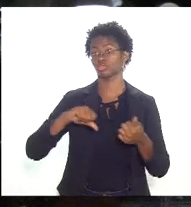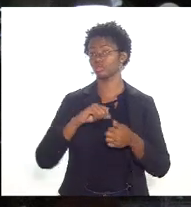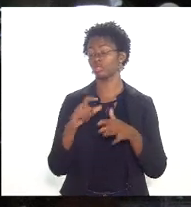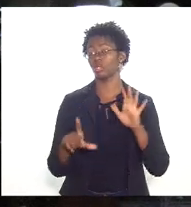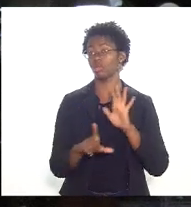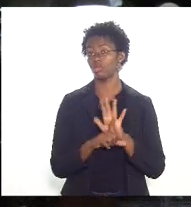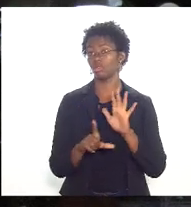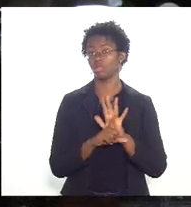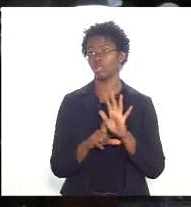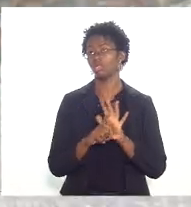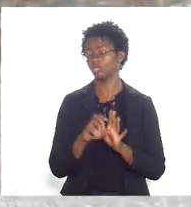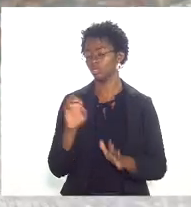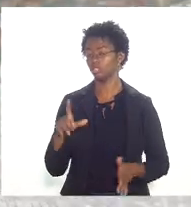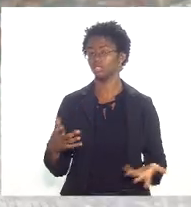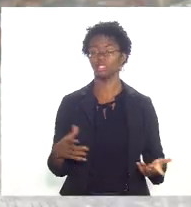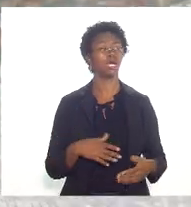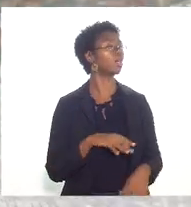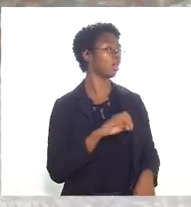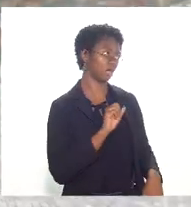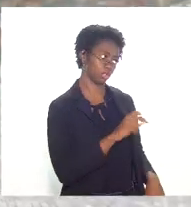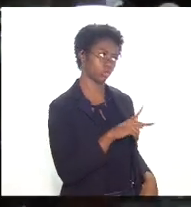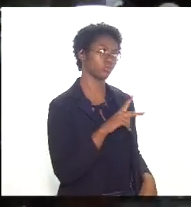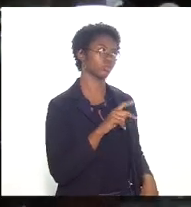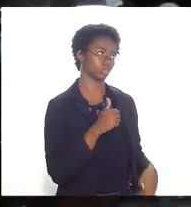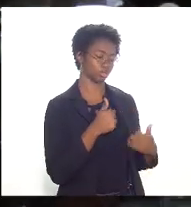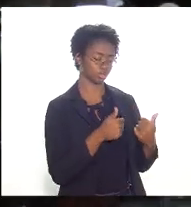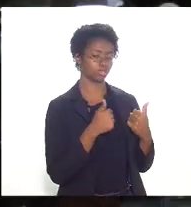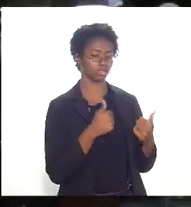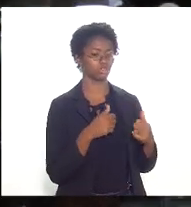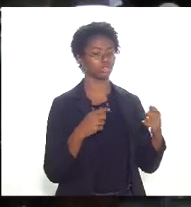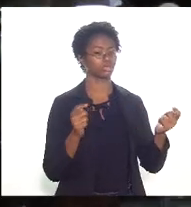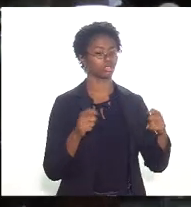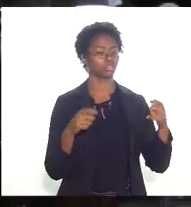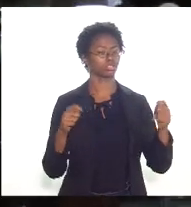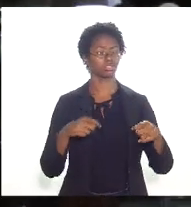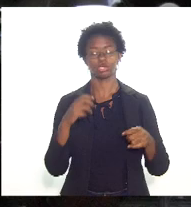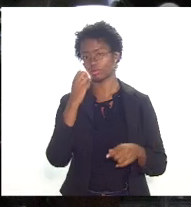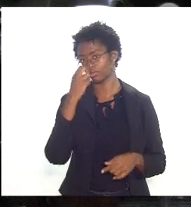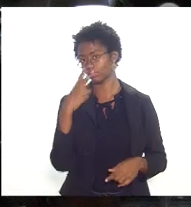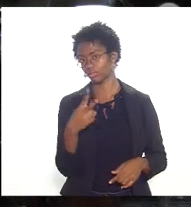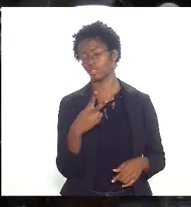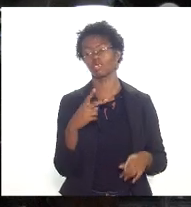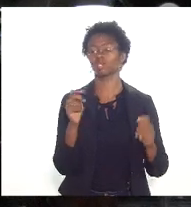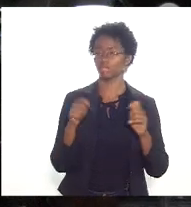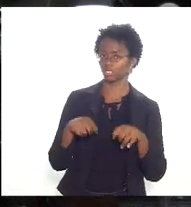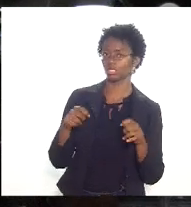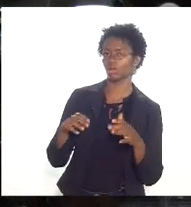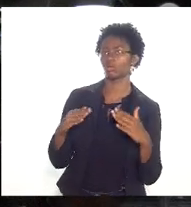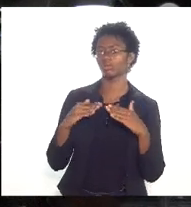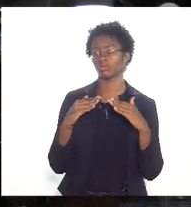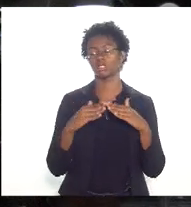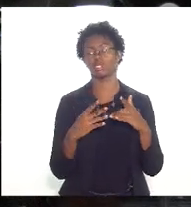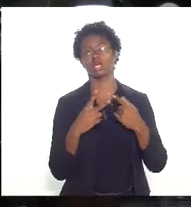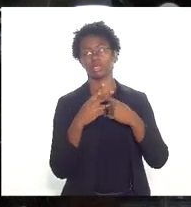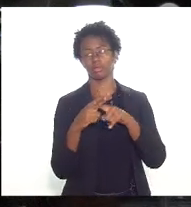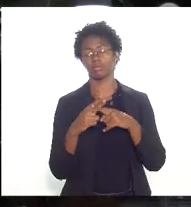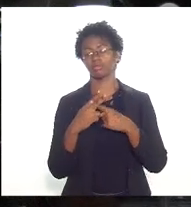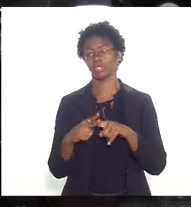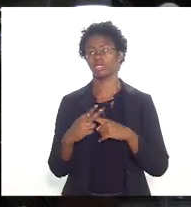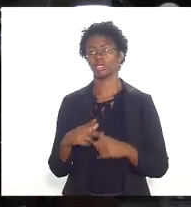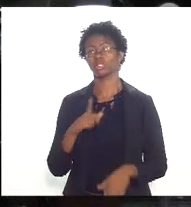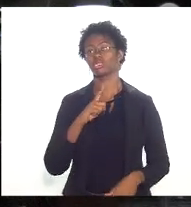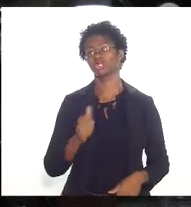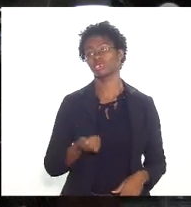entendo eu lhe nesse caso sim seu presente a uma excelência poderá fazer o Parecer com emendas que já já temos